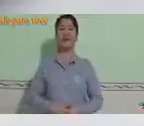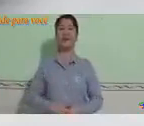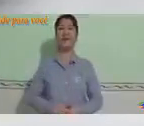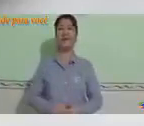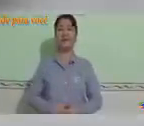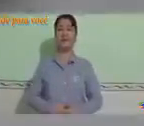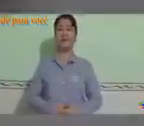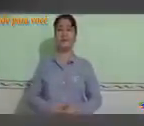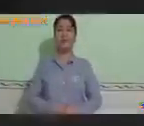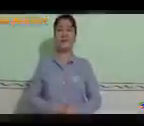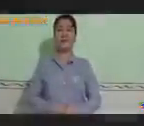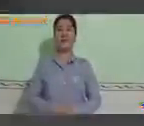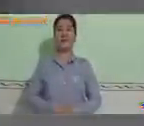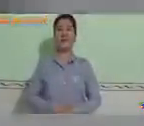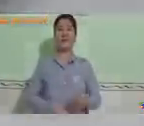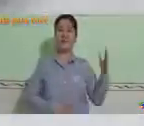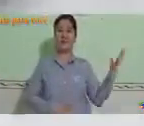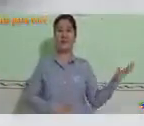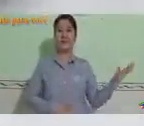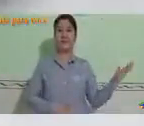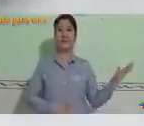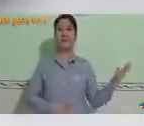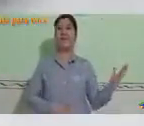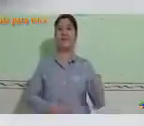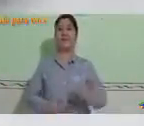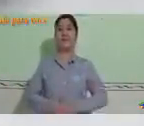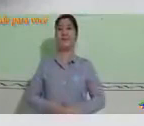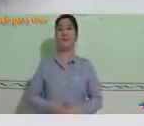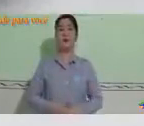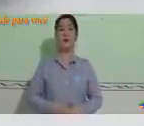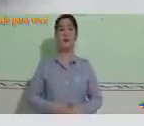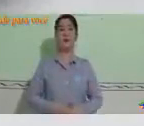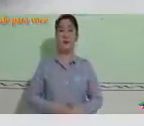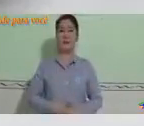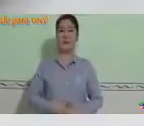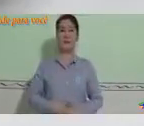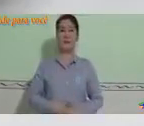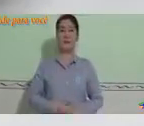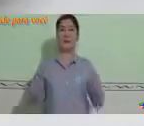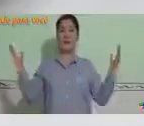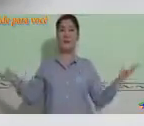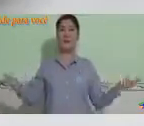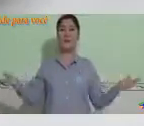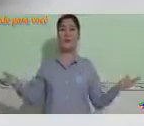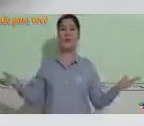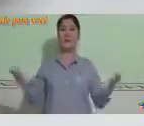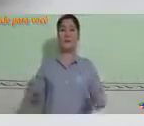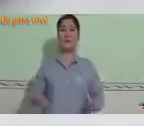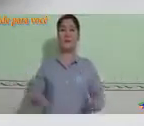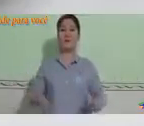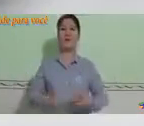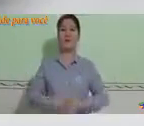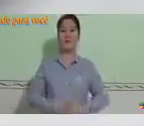as células do corpo a combater a inflamação e ajuda a aliviar a dor e reduzir o inchaço no local da tendinite.